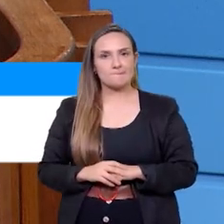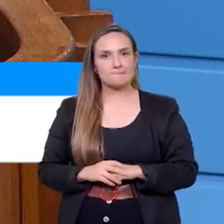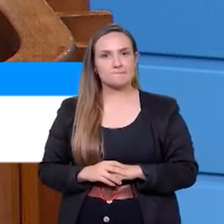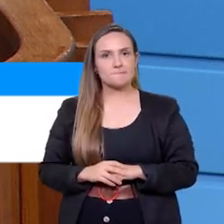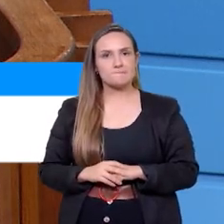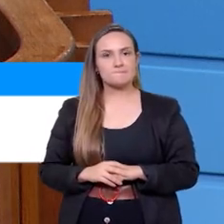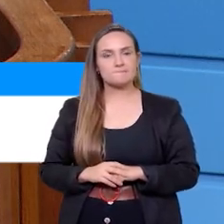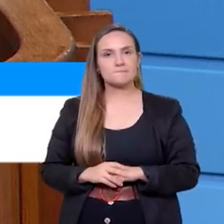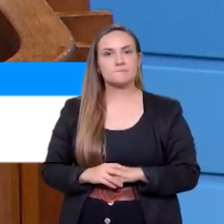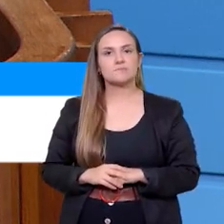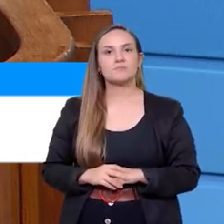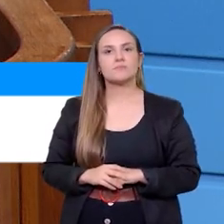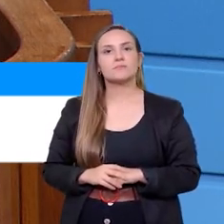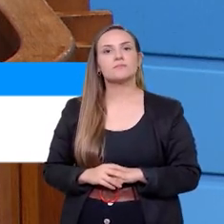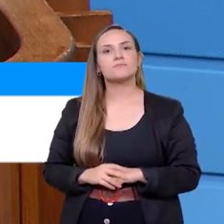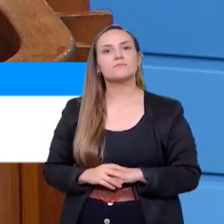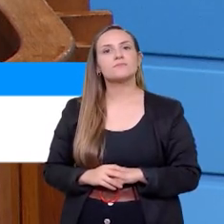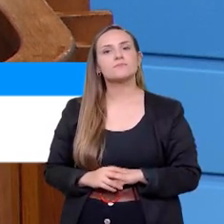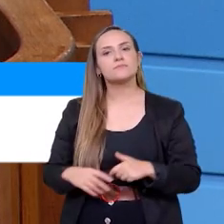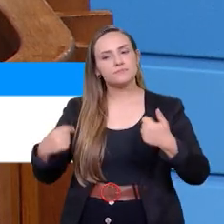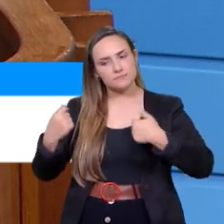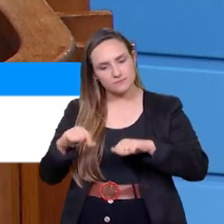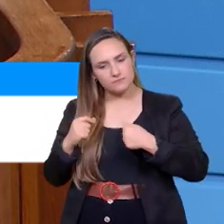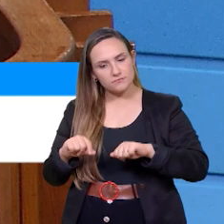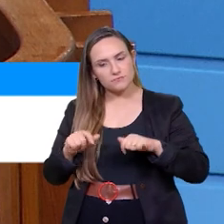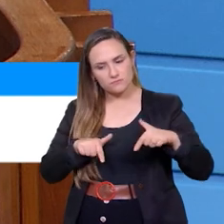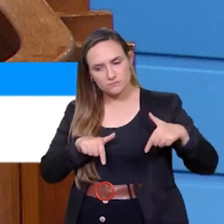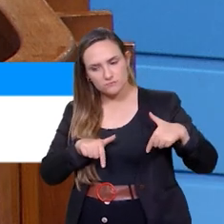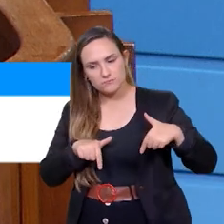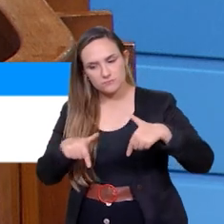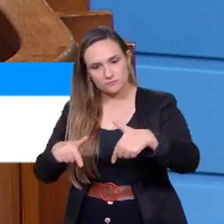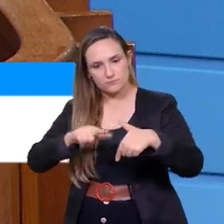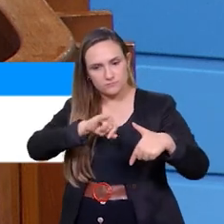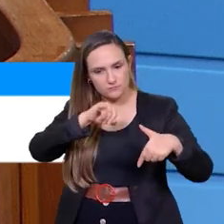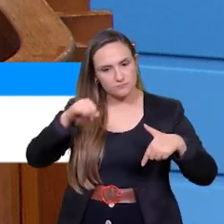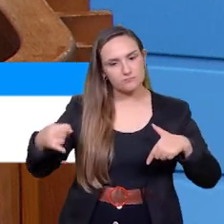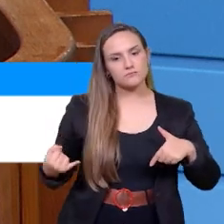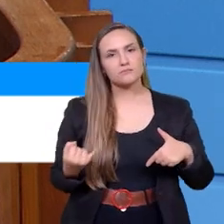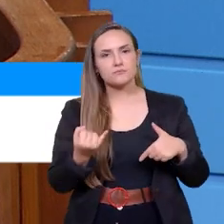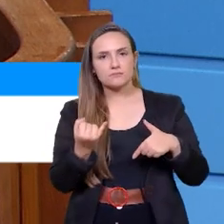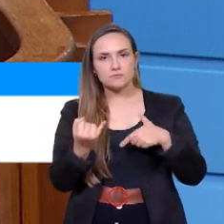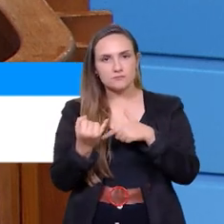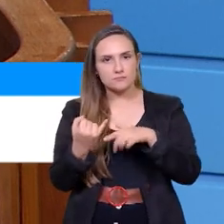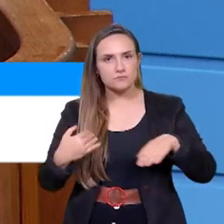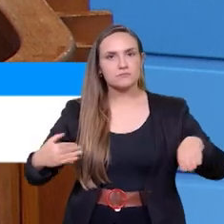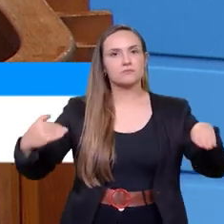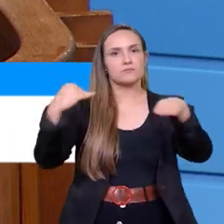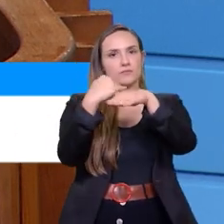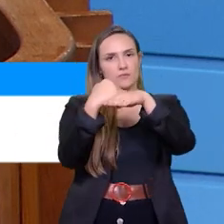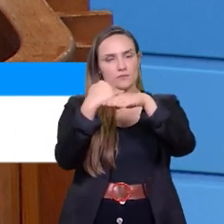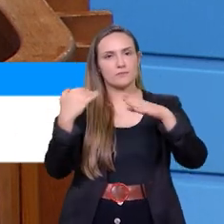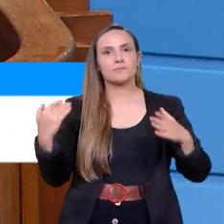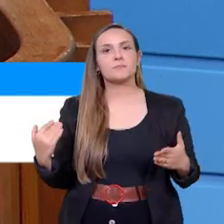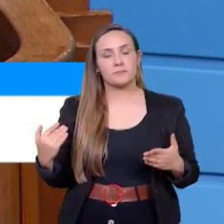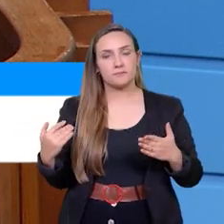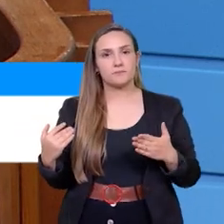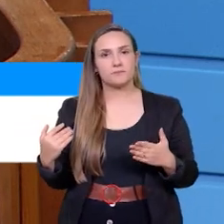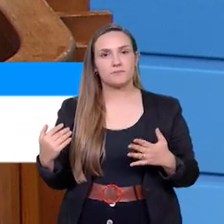Igualdade se busca a luta na promoção da igualdade de oportunidades